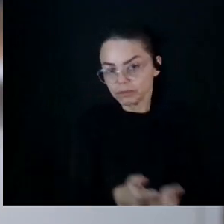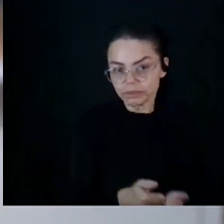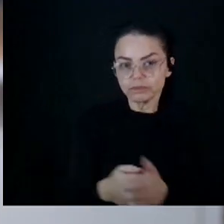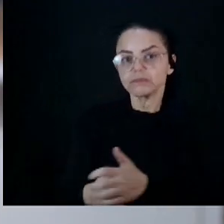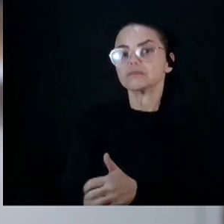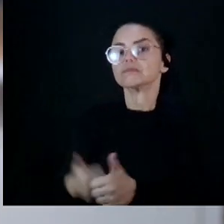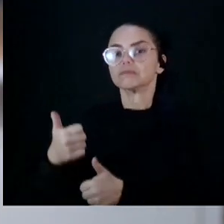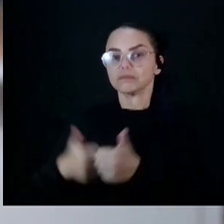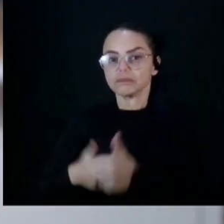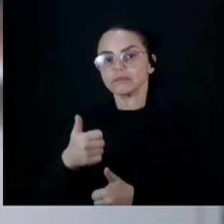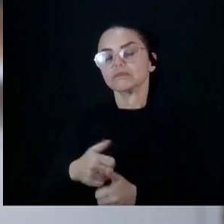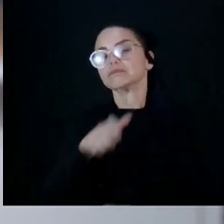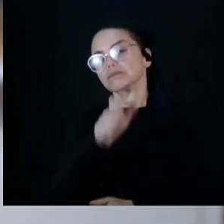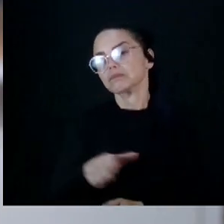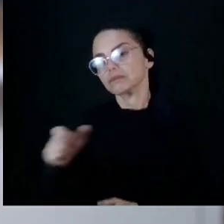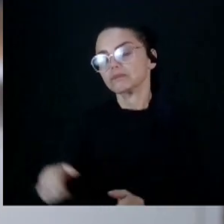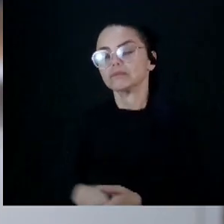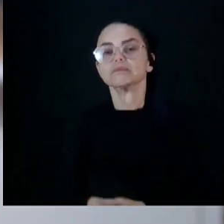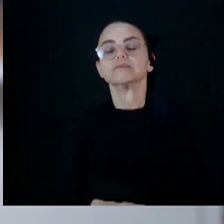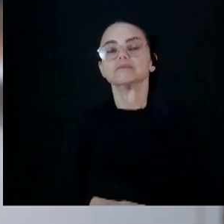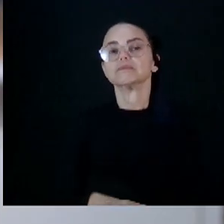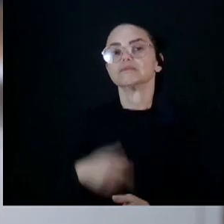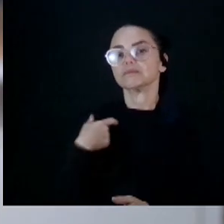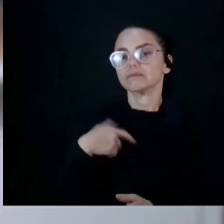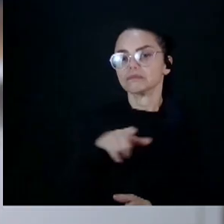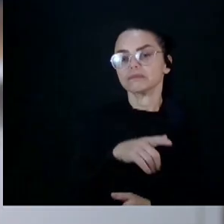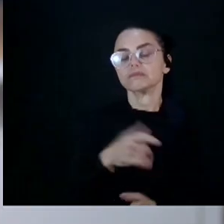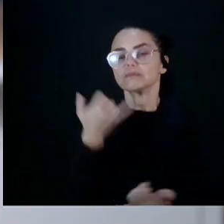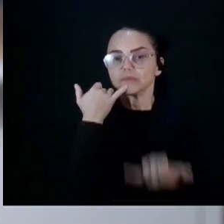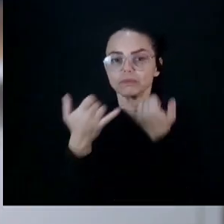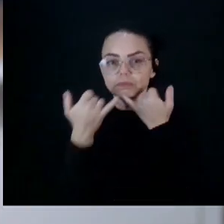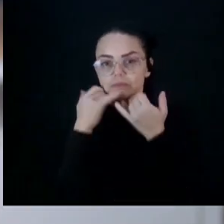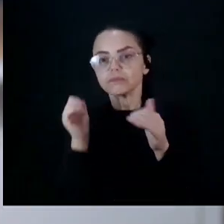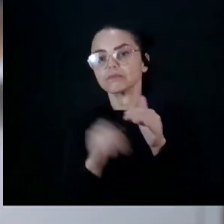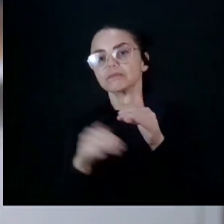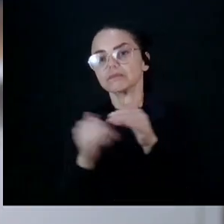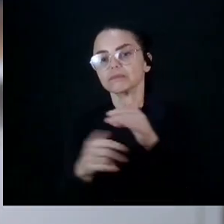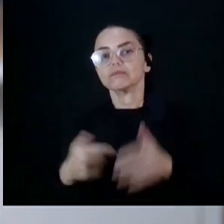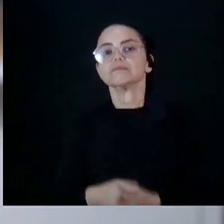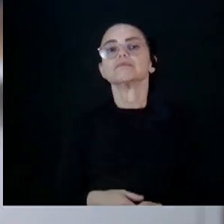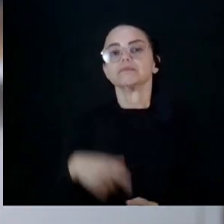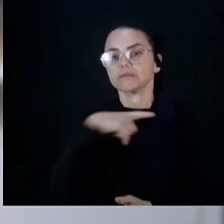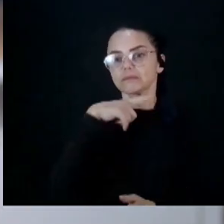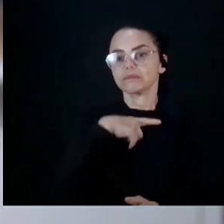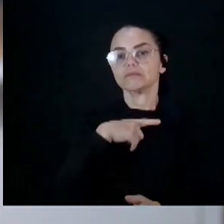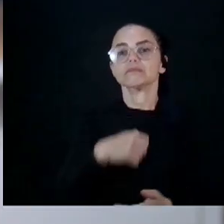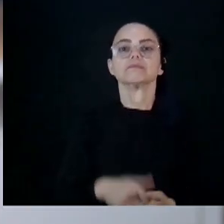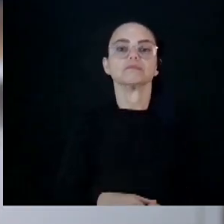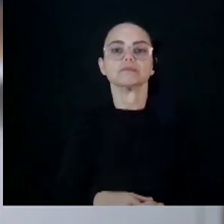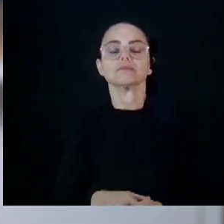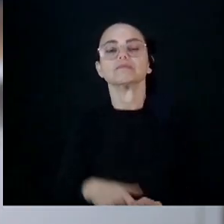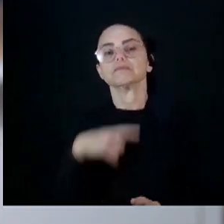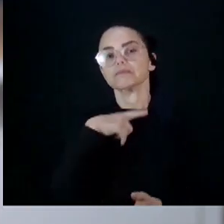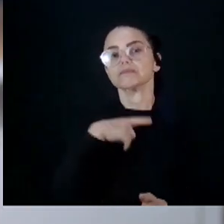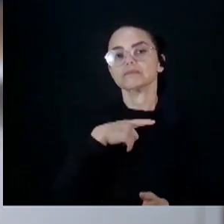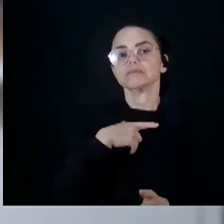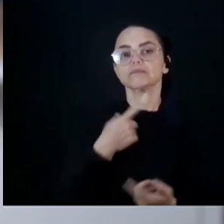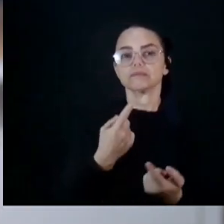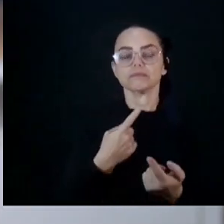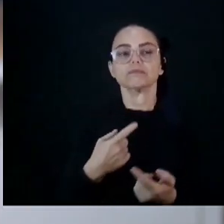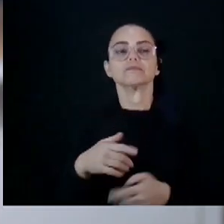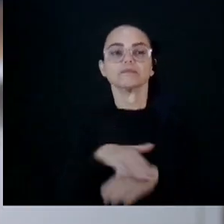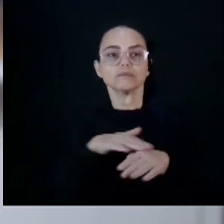jogadores, armazenamento dessas informações, né? Tudo isso tem que passar por algum tipo de discussão